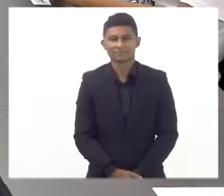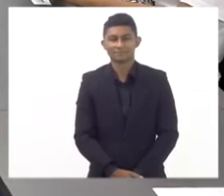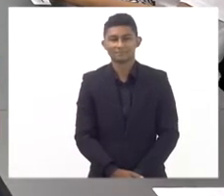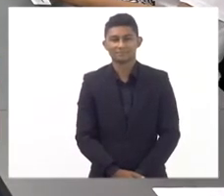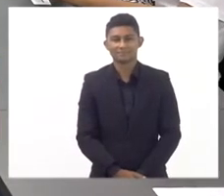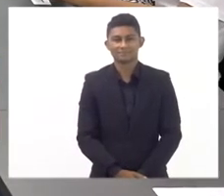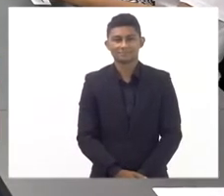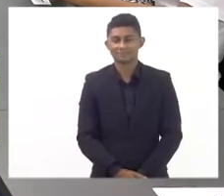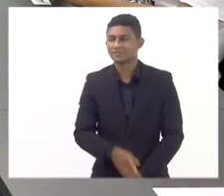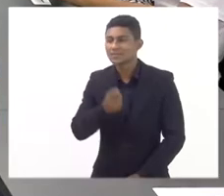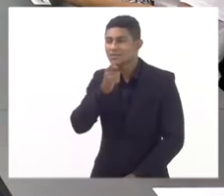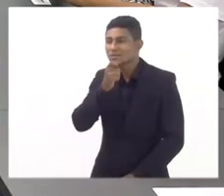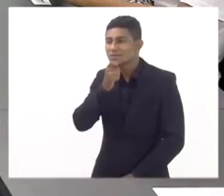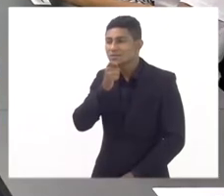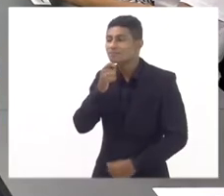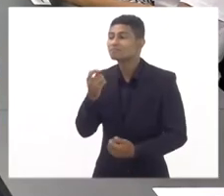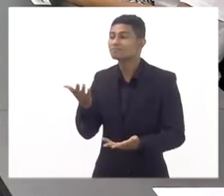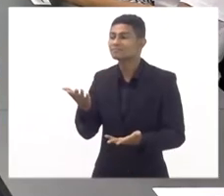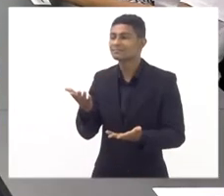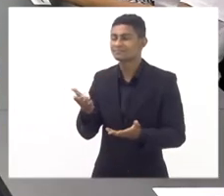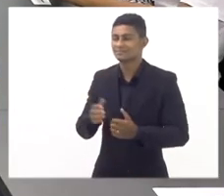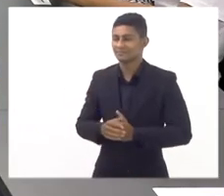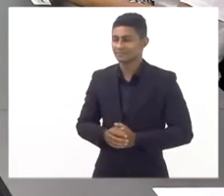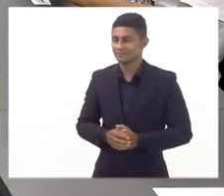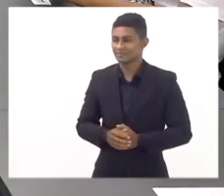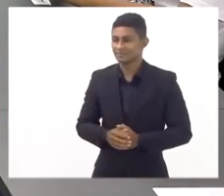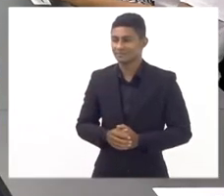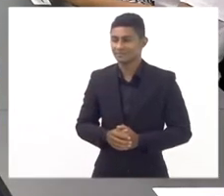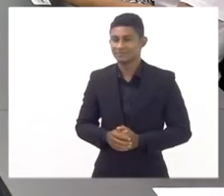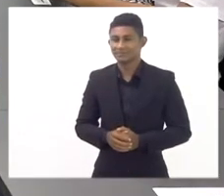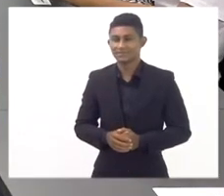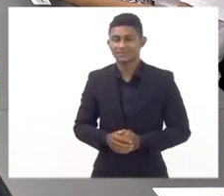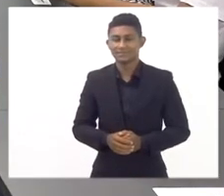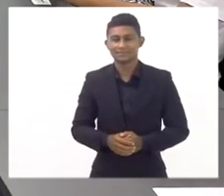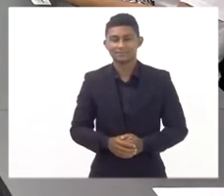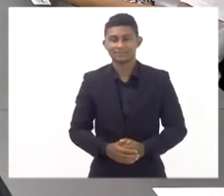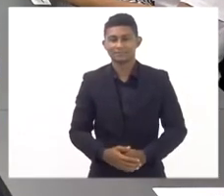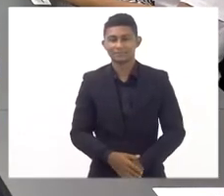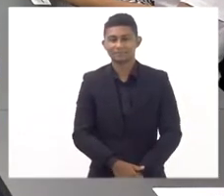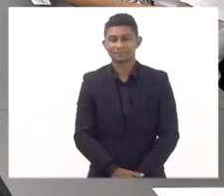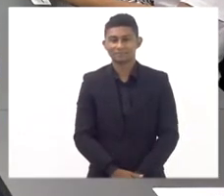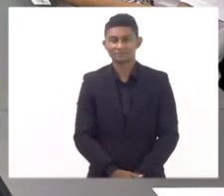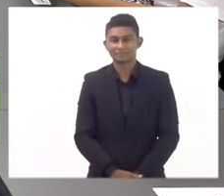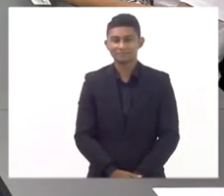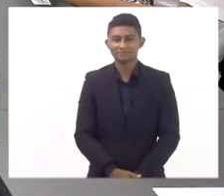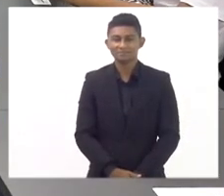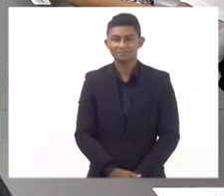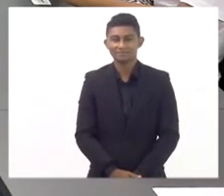Tem que abrir o microfone, João Pedro, novamente. Tem que abrir o microfone, João Pedro.